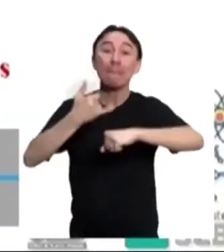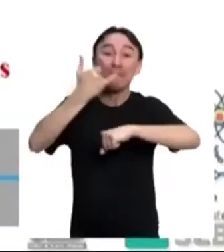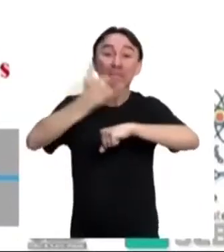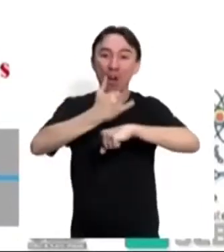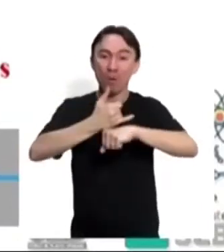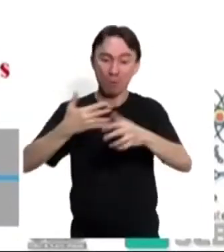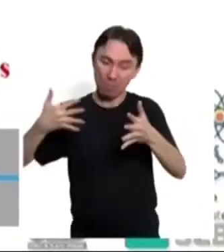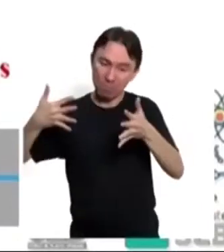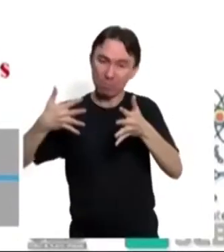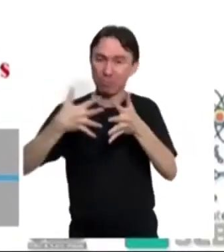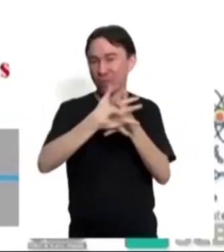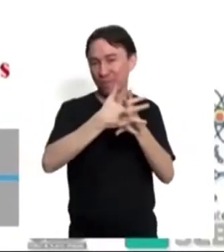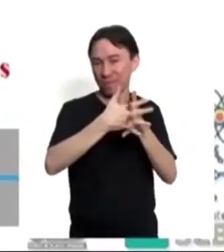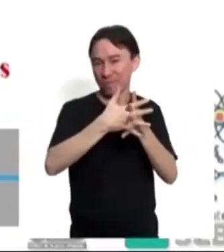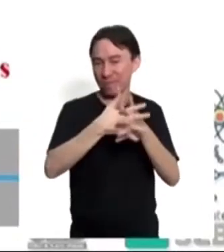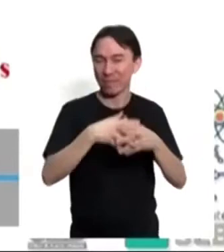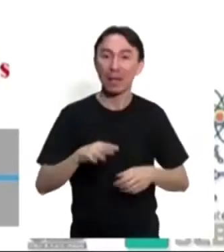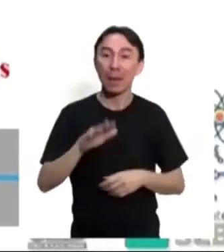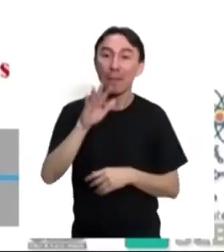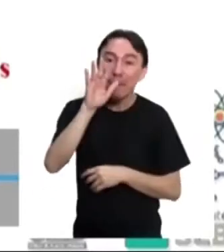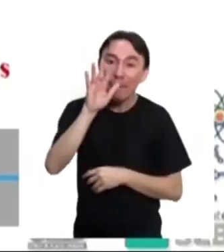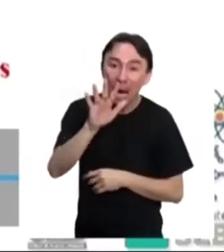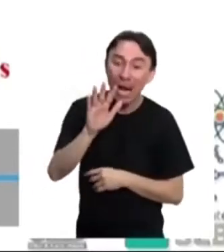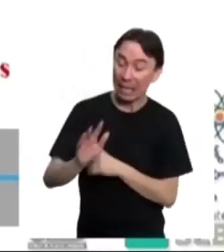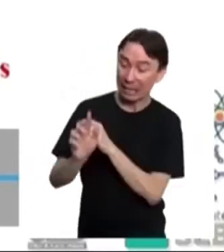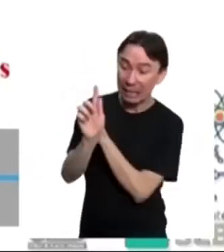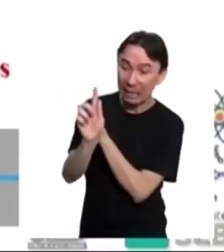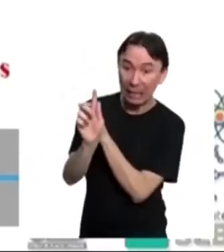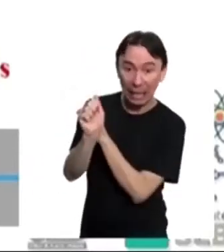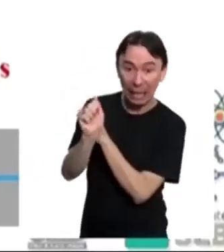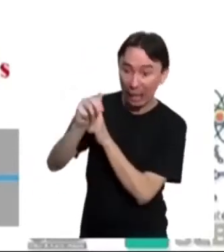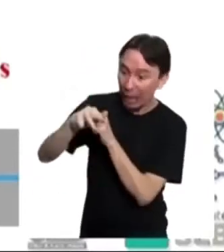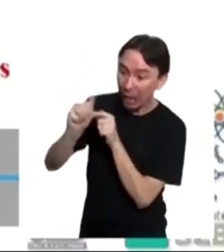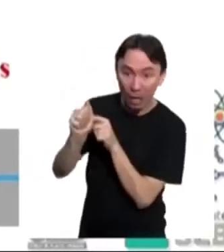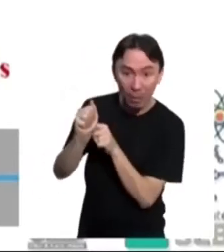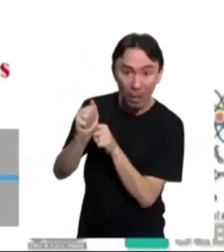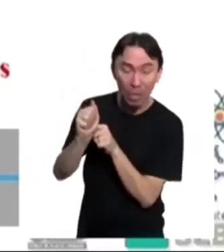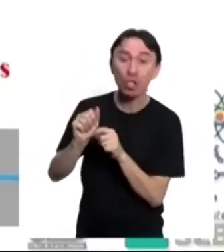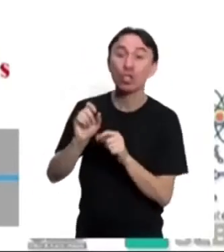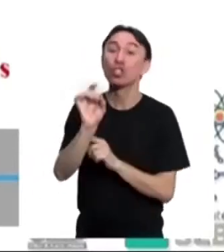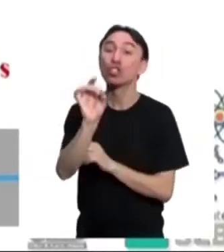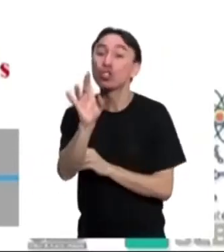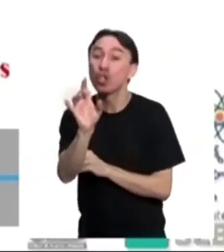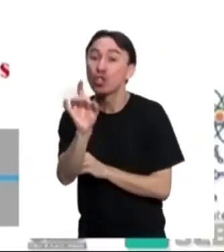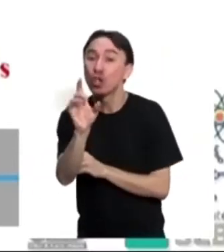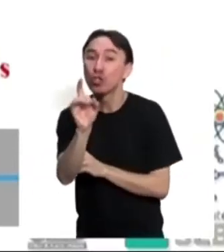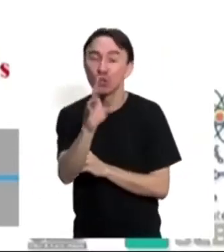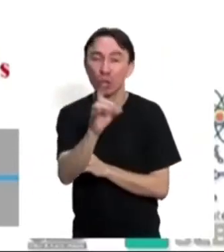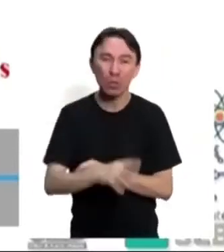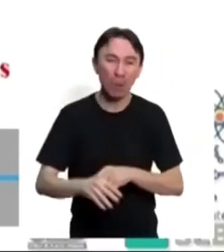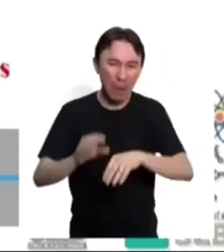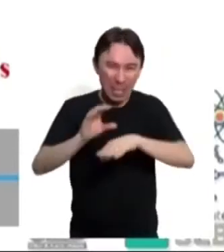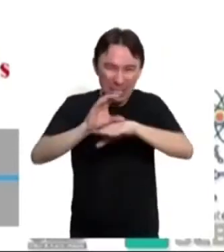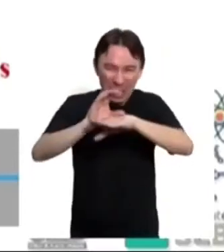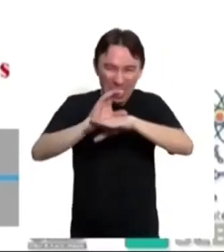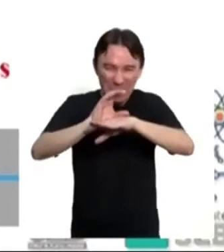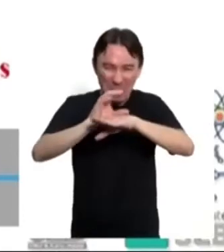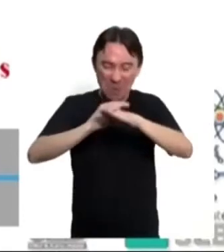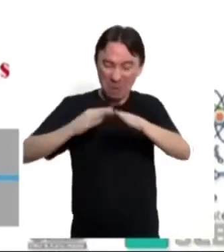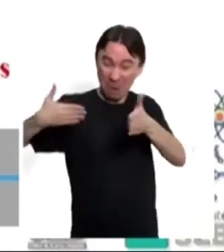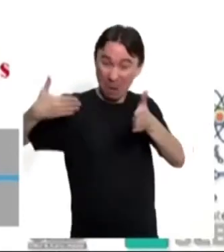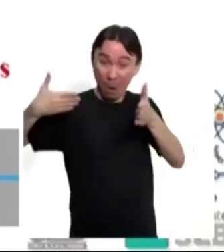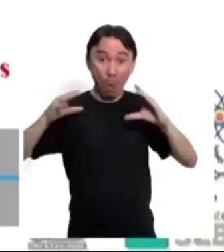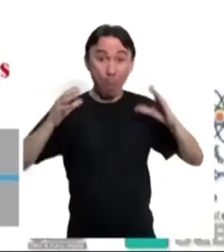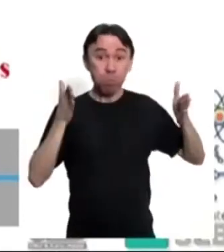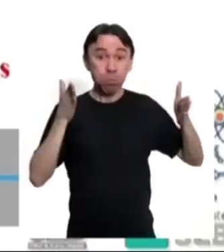gama só consegue ser bloqueada com uma parede de cimento grossa e também com chumbo